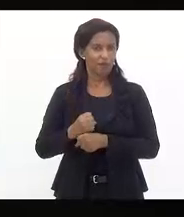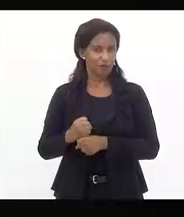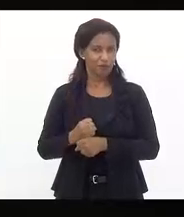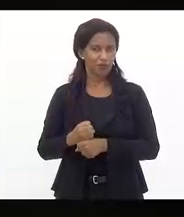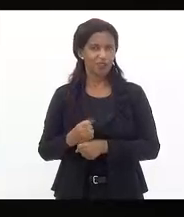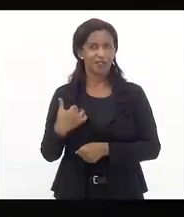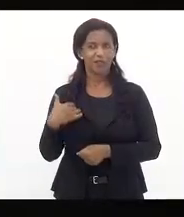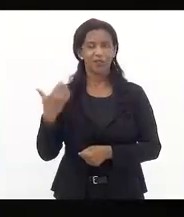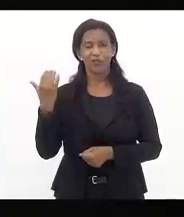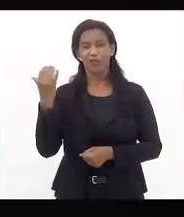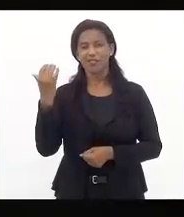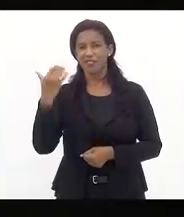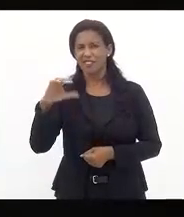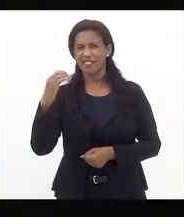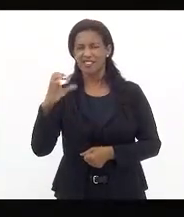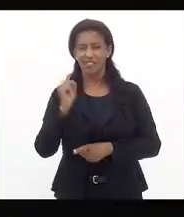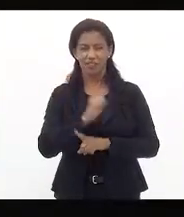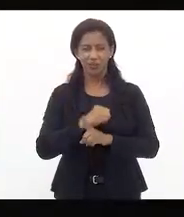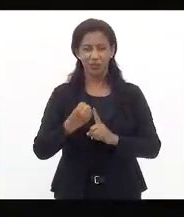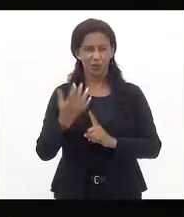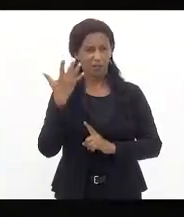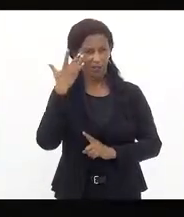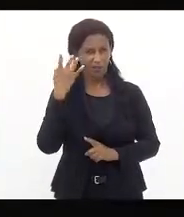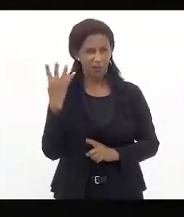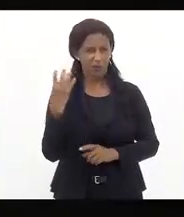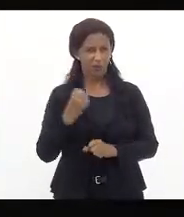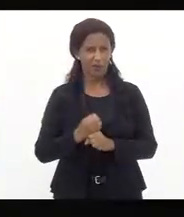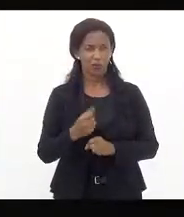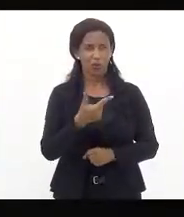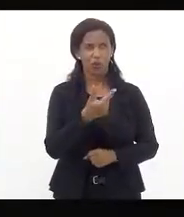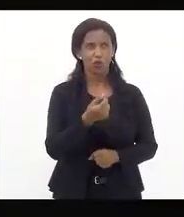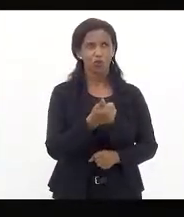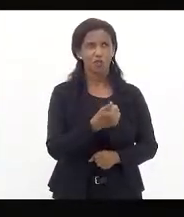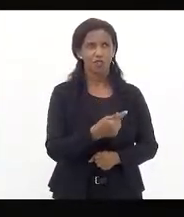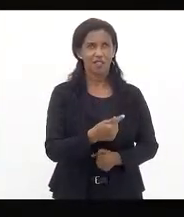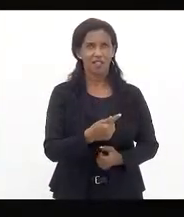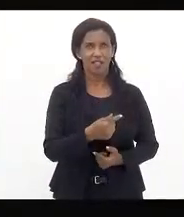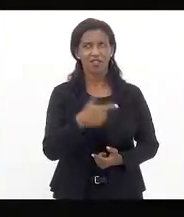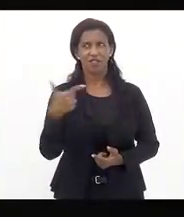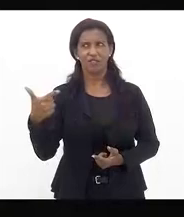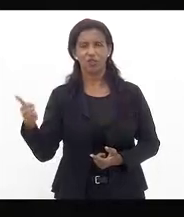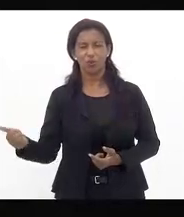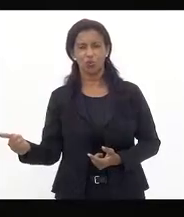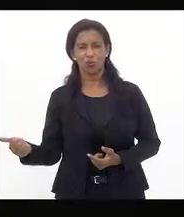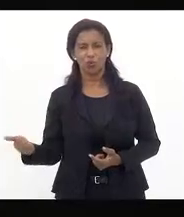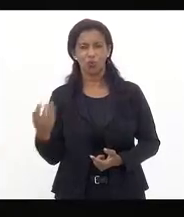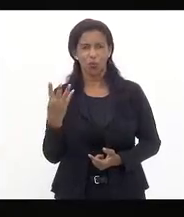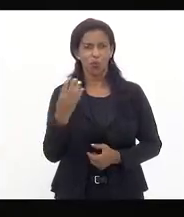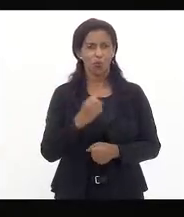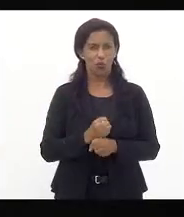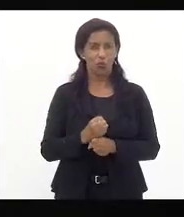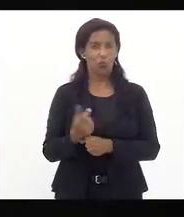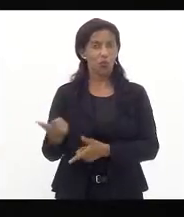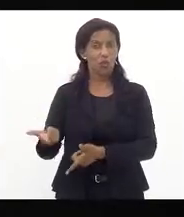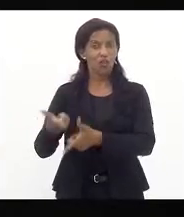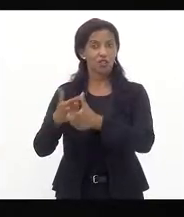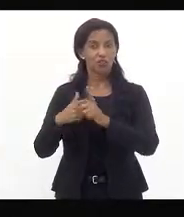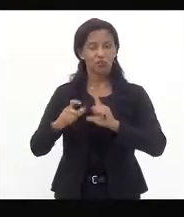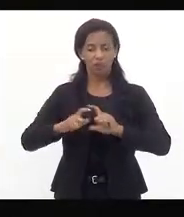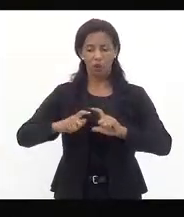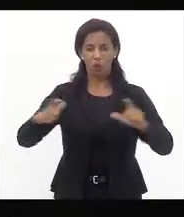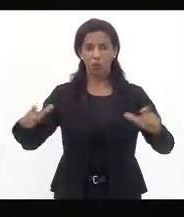cientista social, fica difícil. 4 anos, né, Tia Ju? 2017, 2021. A dívida aumentou